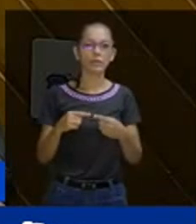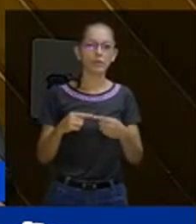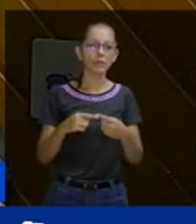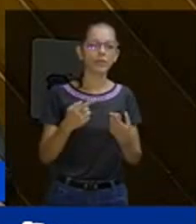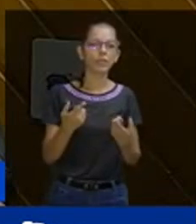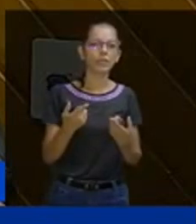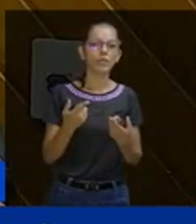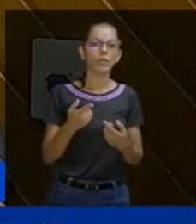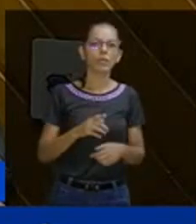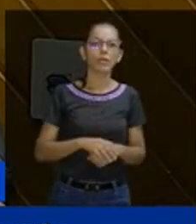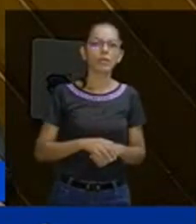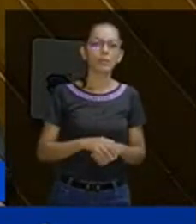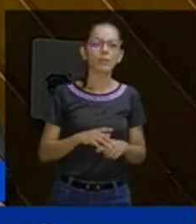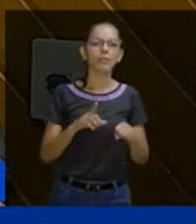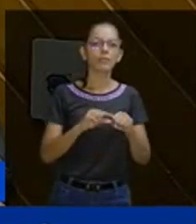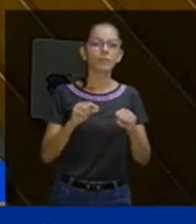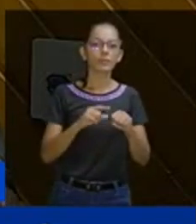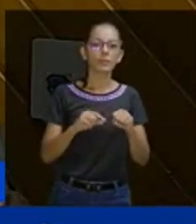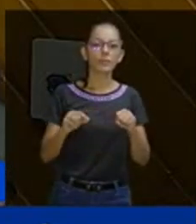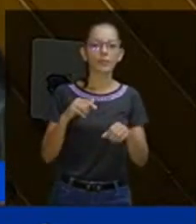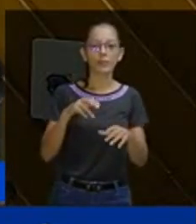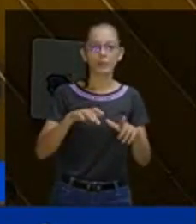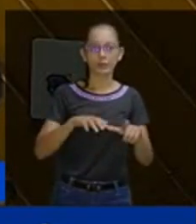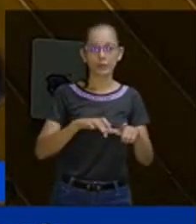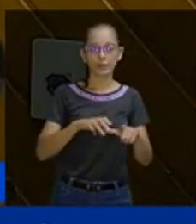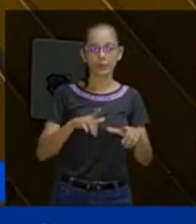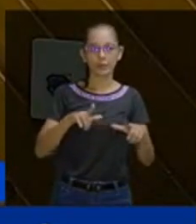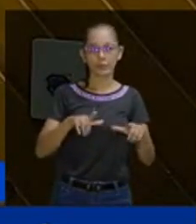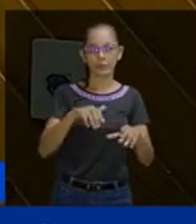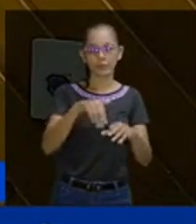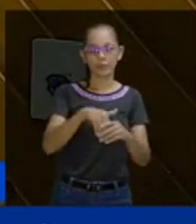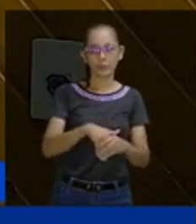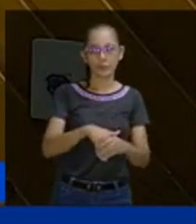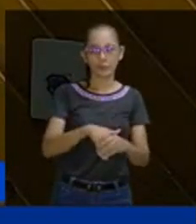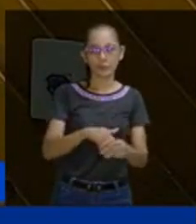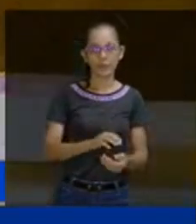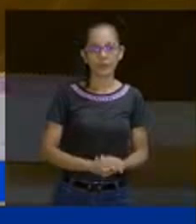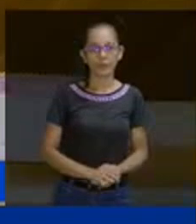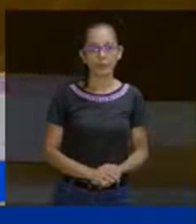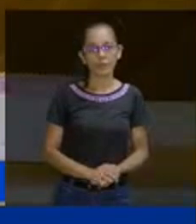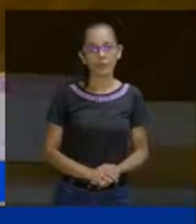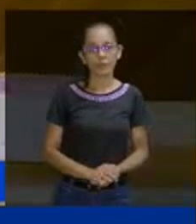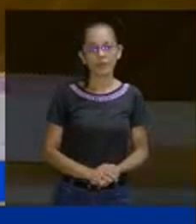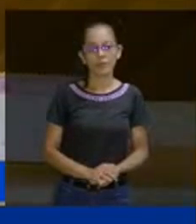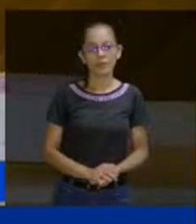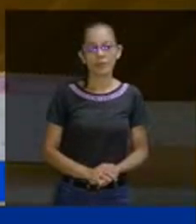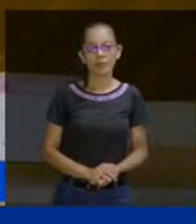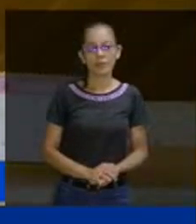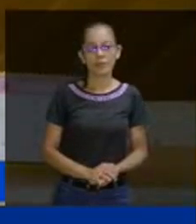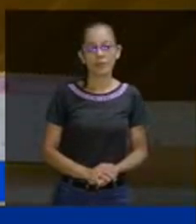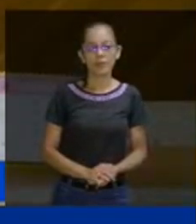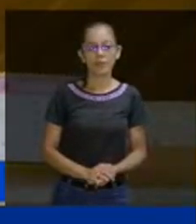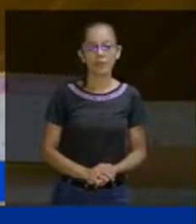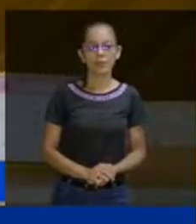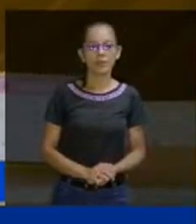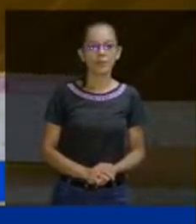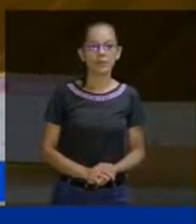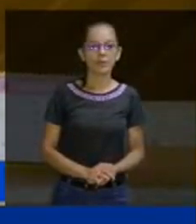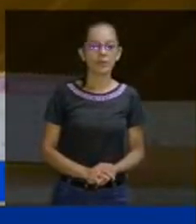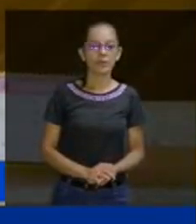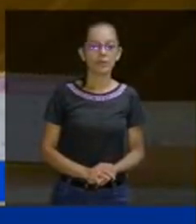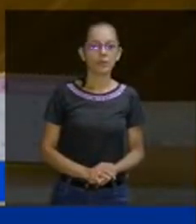contexto específico de gravidade que permeia o presente caso. É como voto, senhor presidente. Foco no desembargador Carmo Antônio.